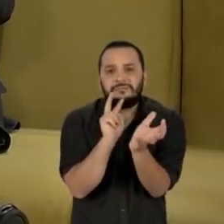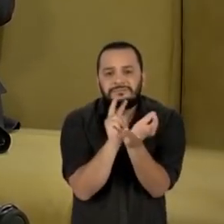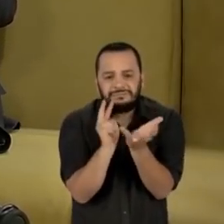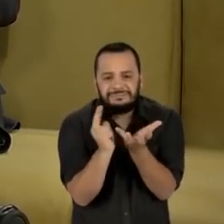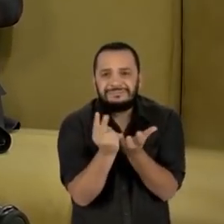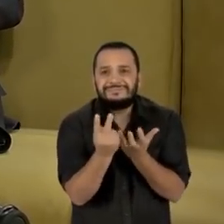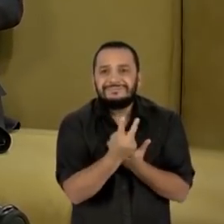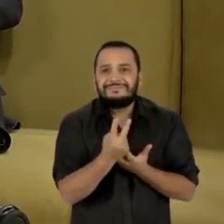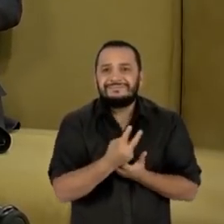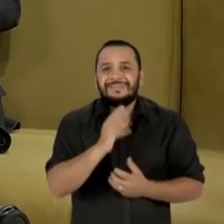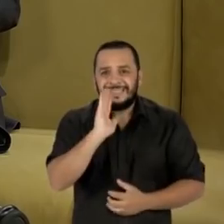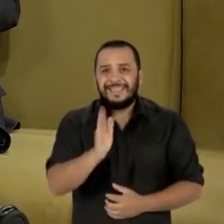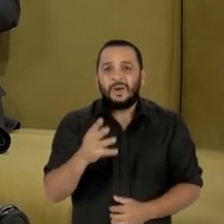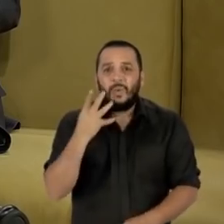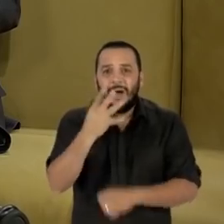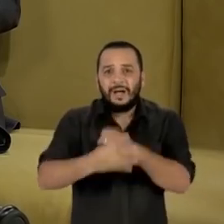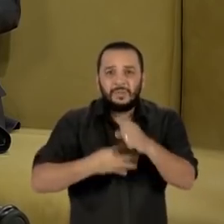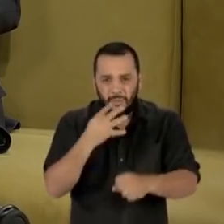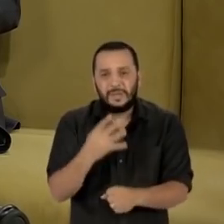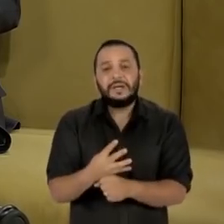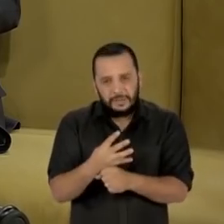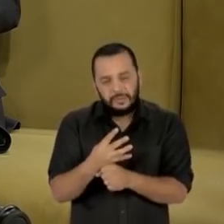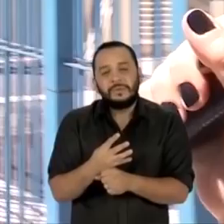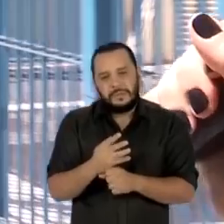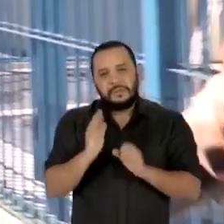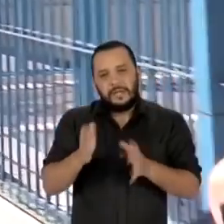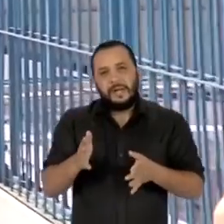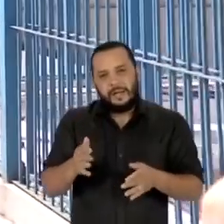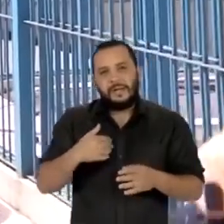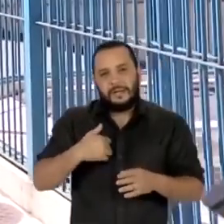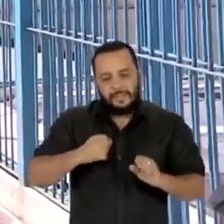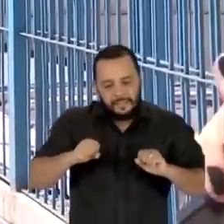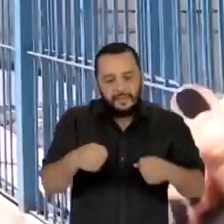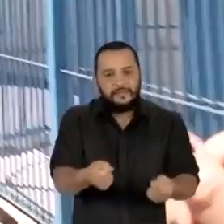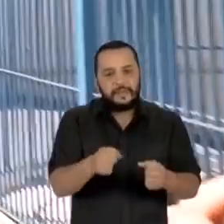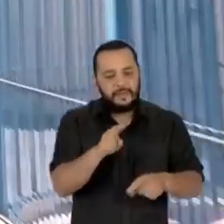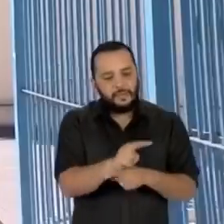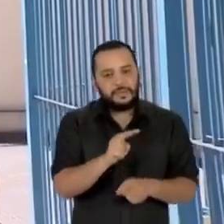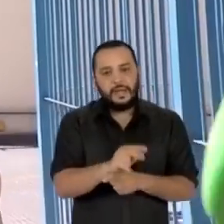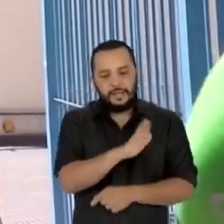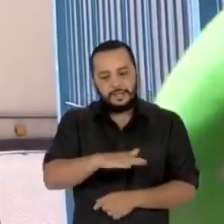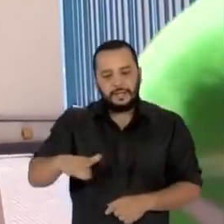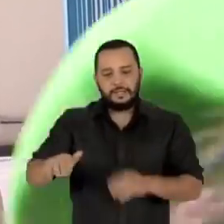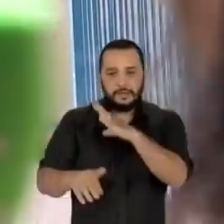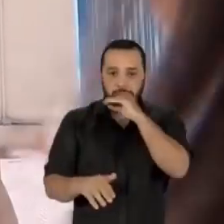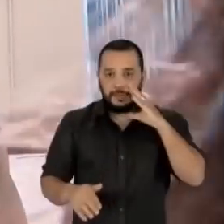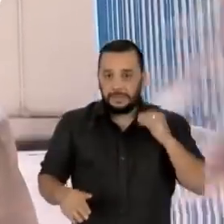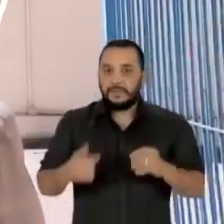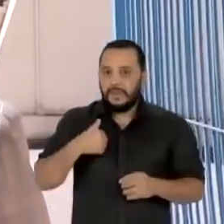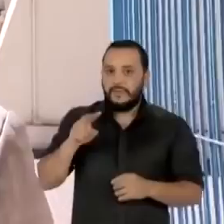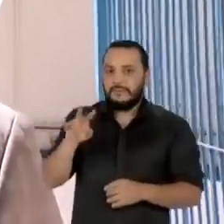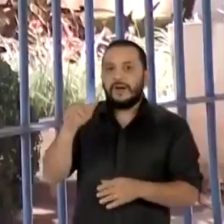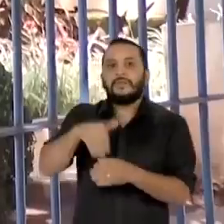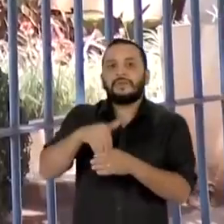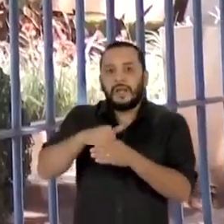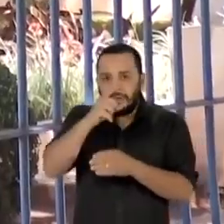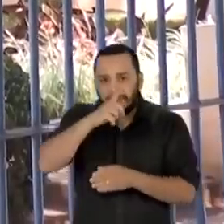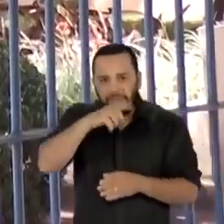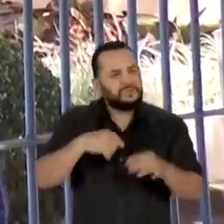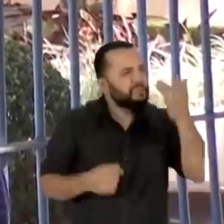anos em defesa dos direitos das crianças e dos adolescentes senhor vai participar da eleição deste domingo